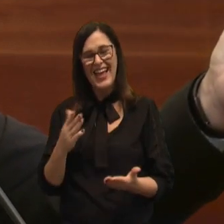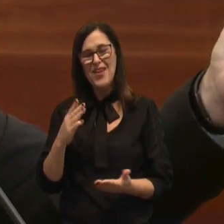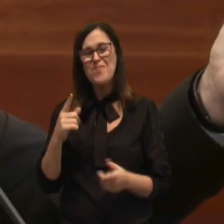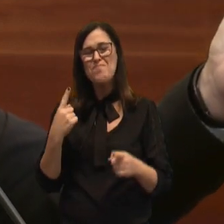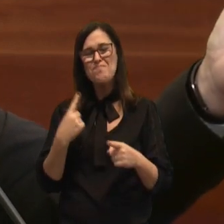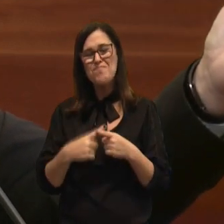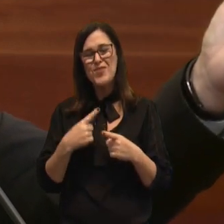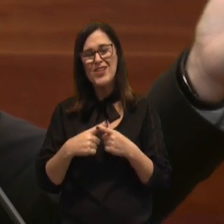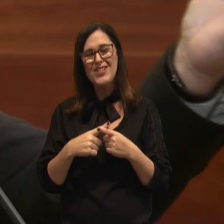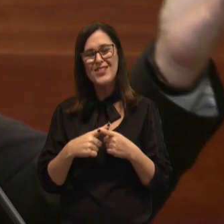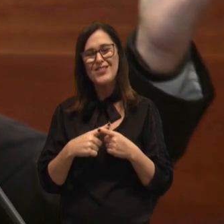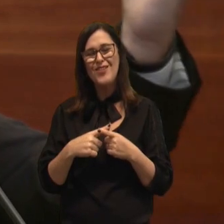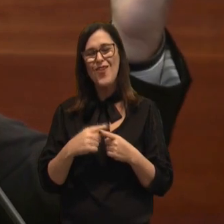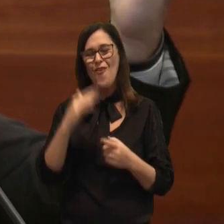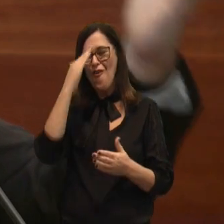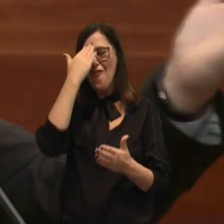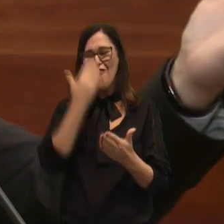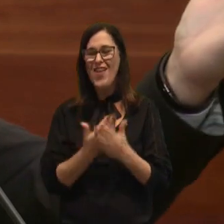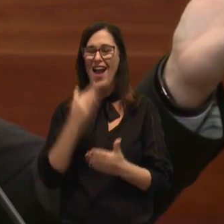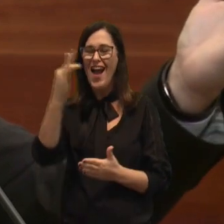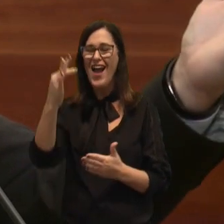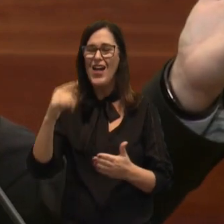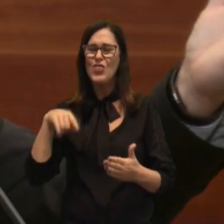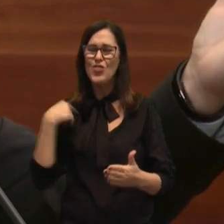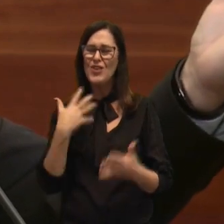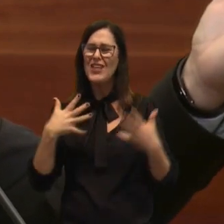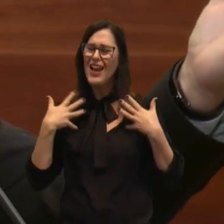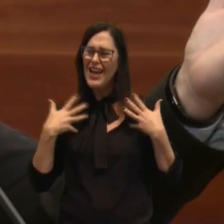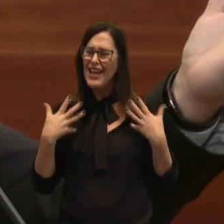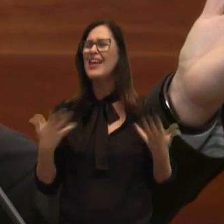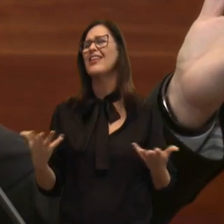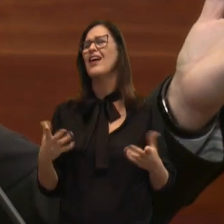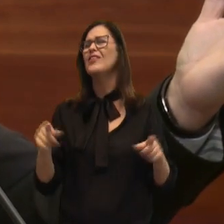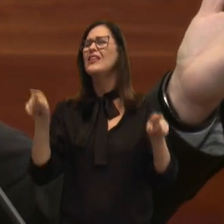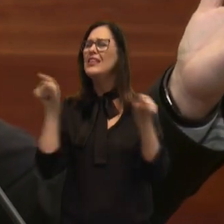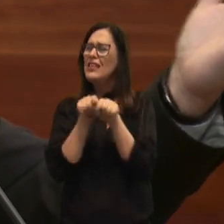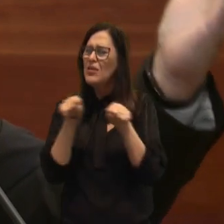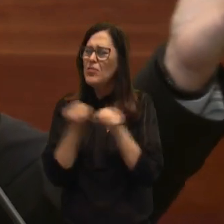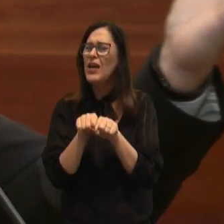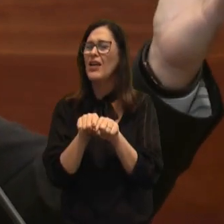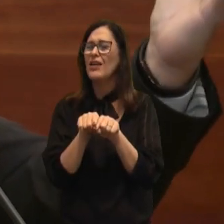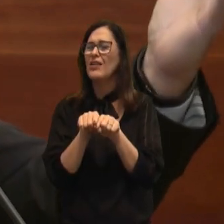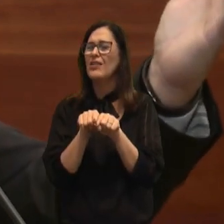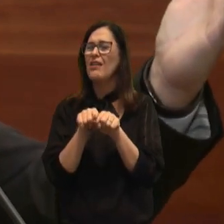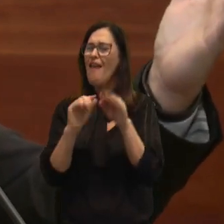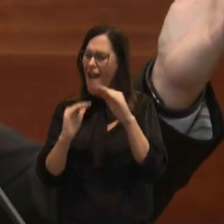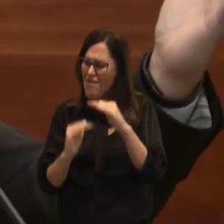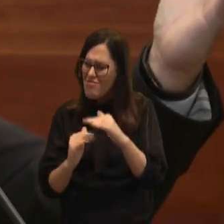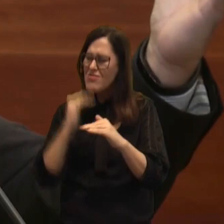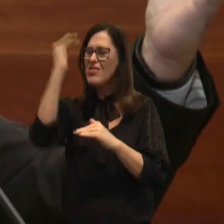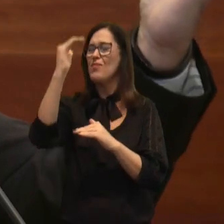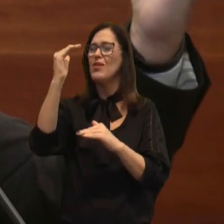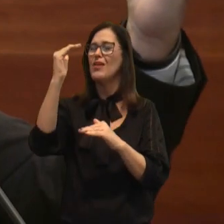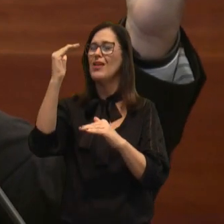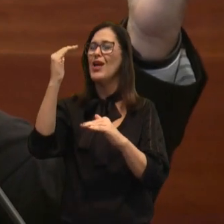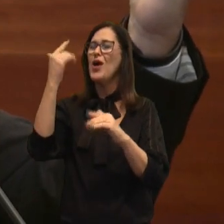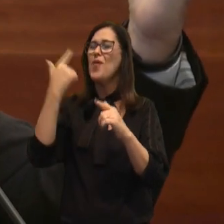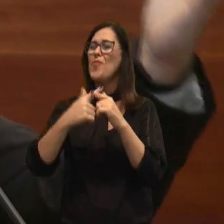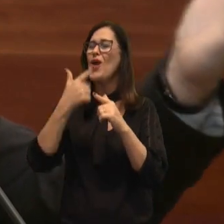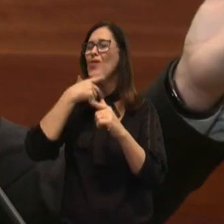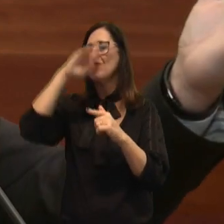amanhã. Deus, nós nos alegramos com tudo também, Deus, e acima de tudo, porque o Senhor tem